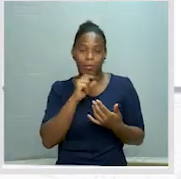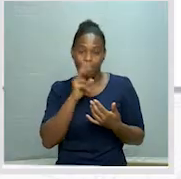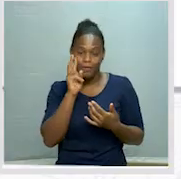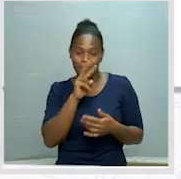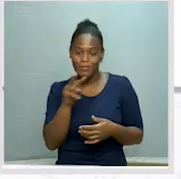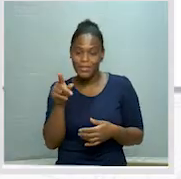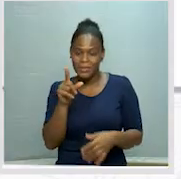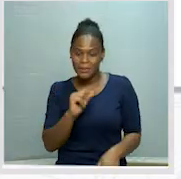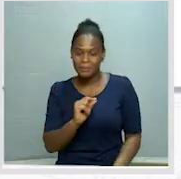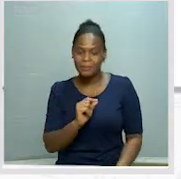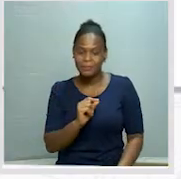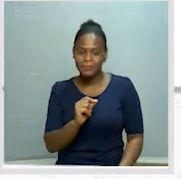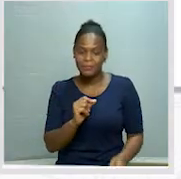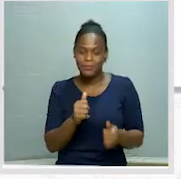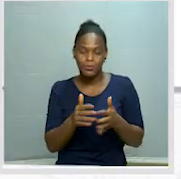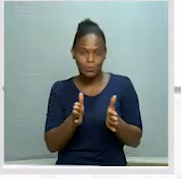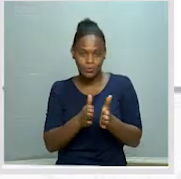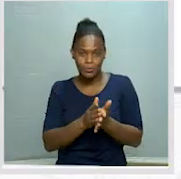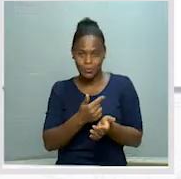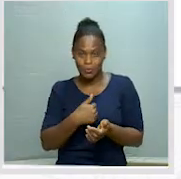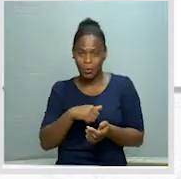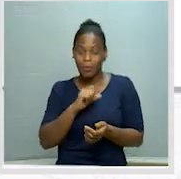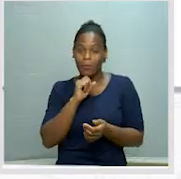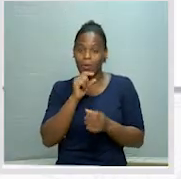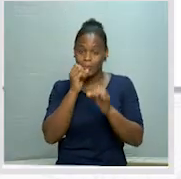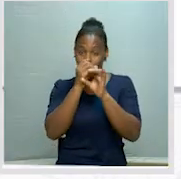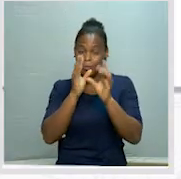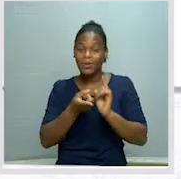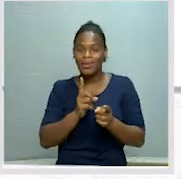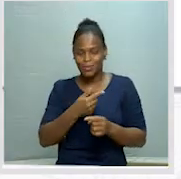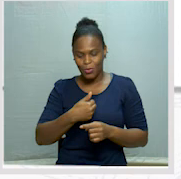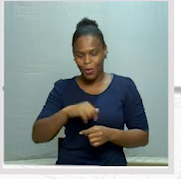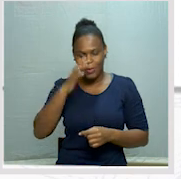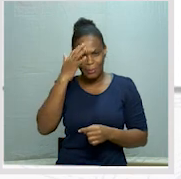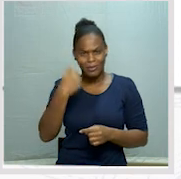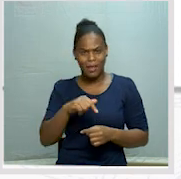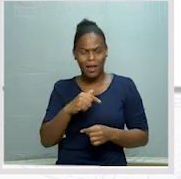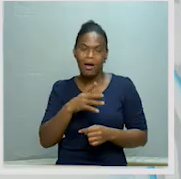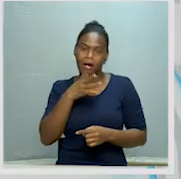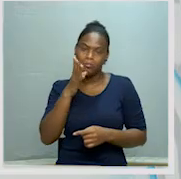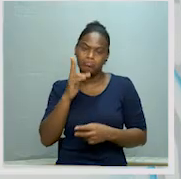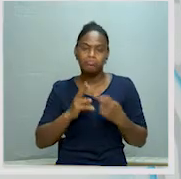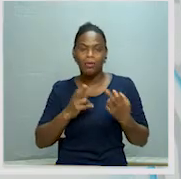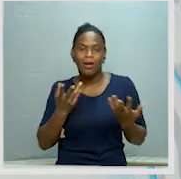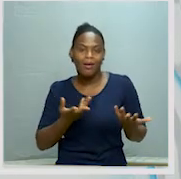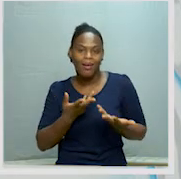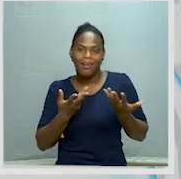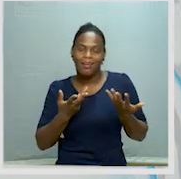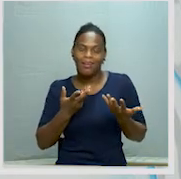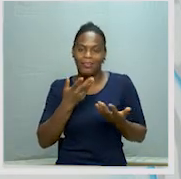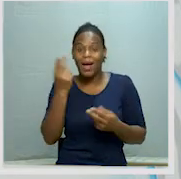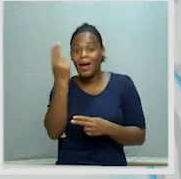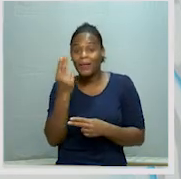Como podem reparar, de tudo podemos concluir que nós somos capazes de julgar a